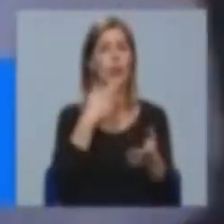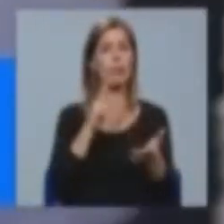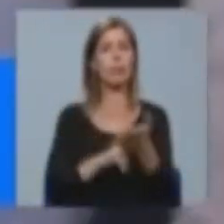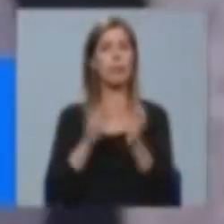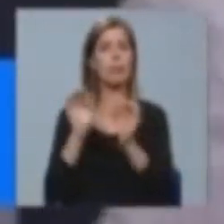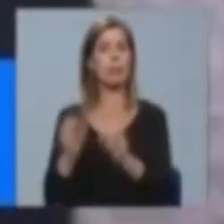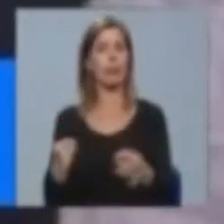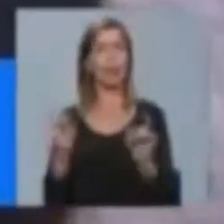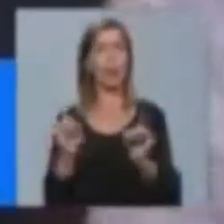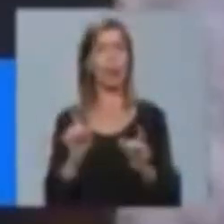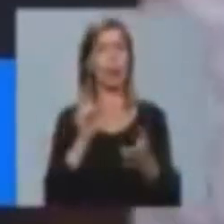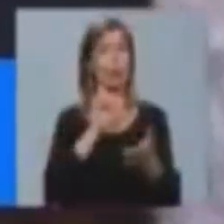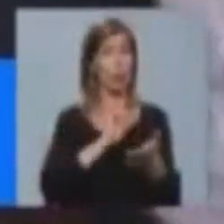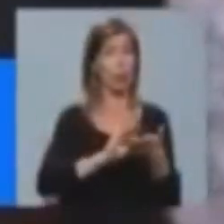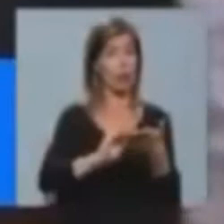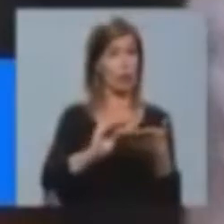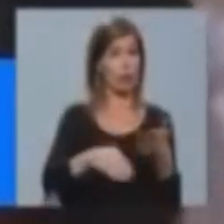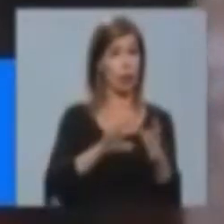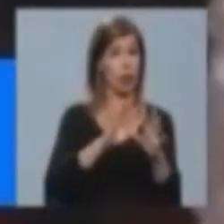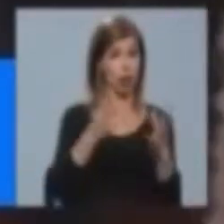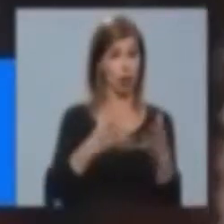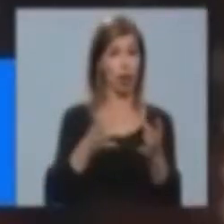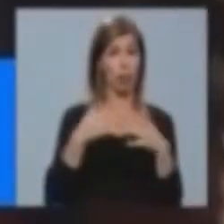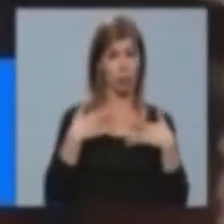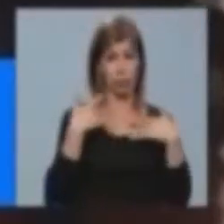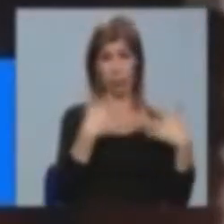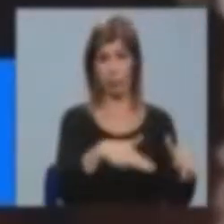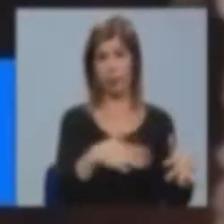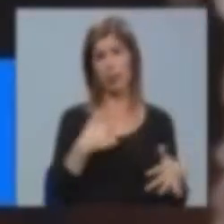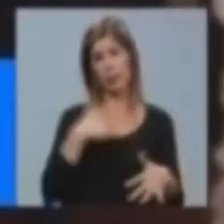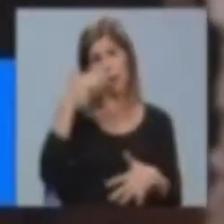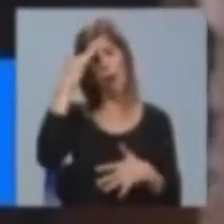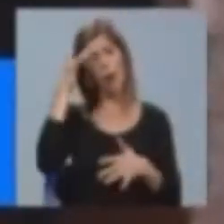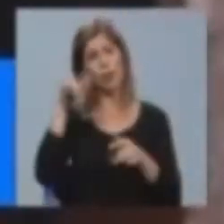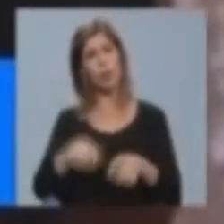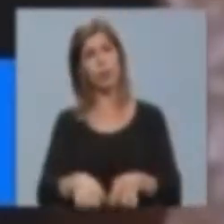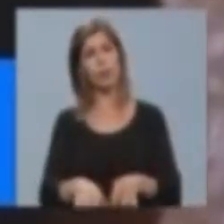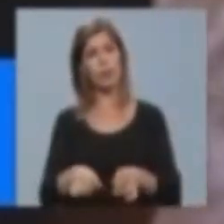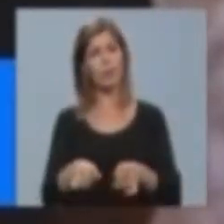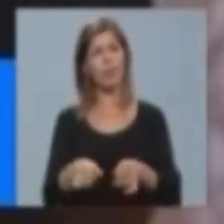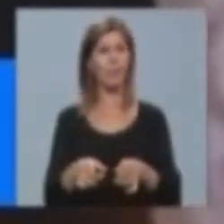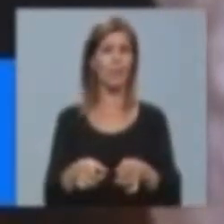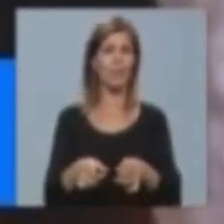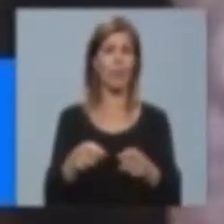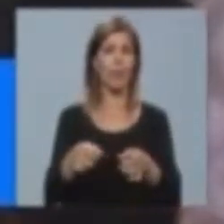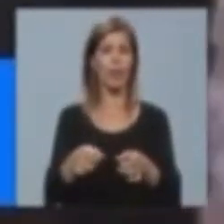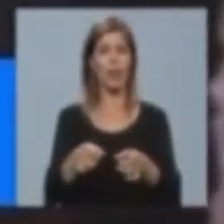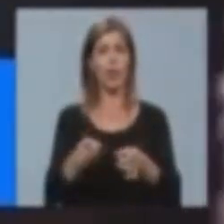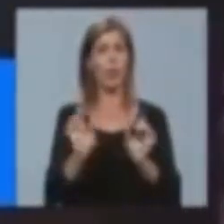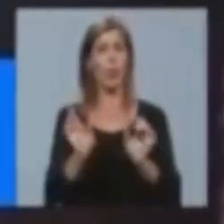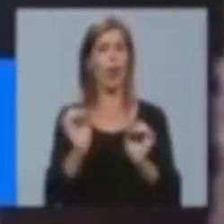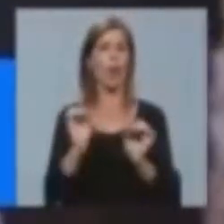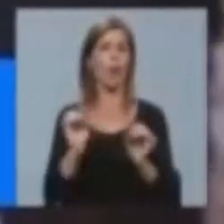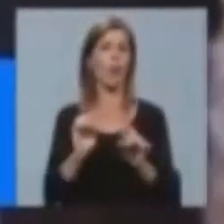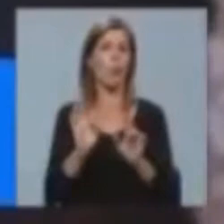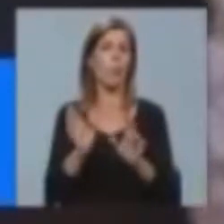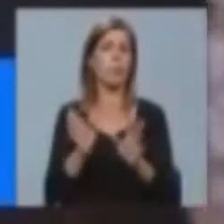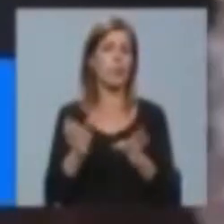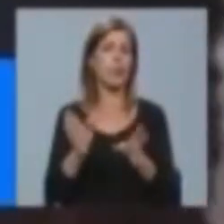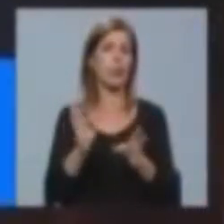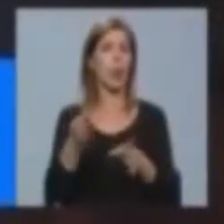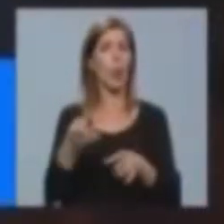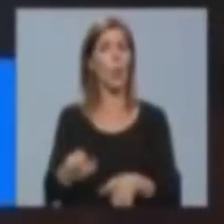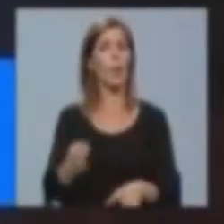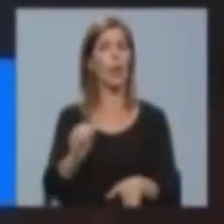uma demissão da Secretaria-Geral. Sim, mas eu penso que, nada disso tinha justificação. O Partido